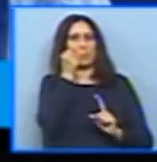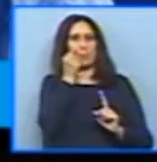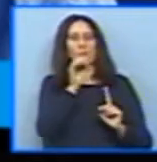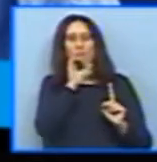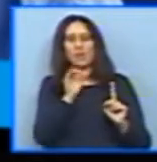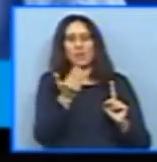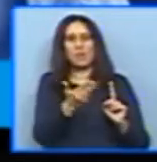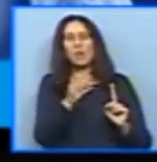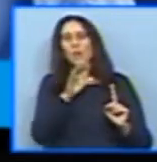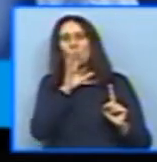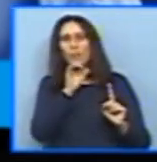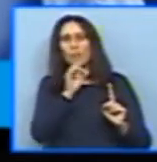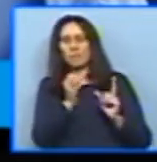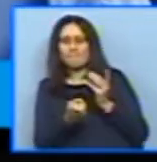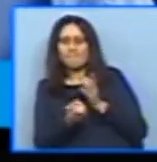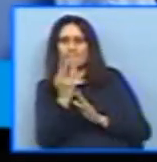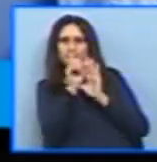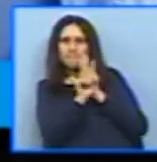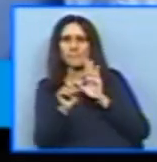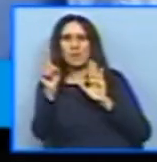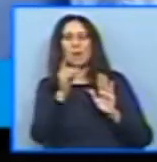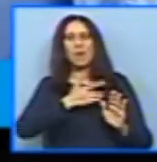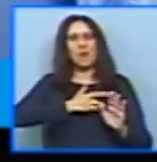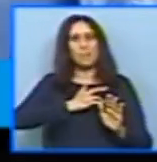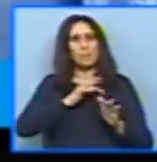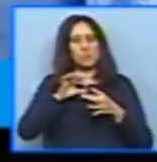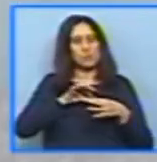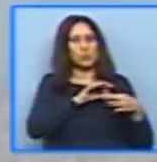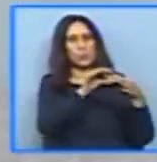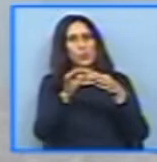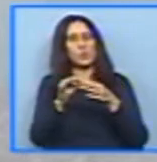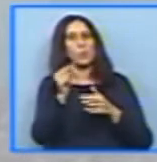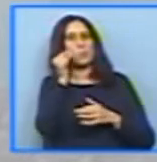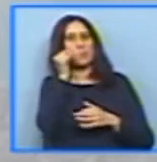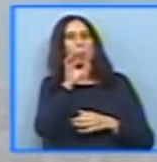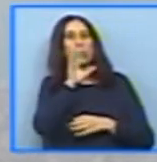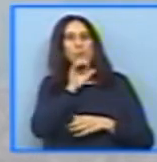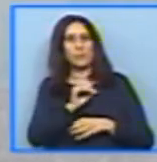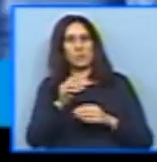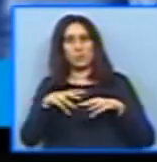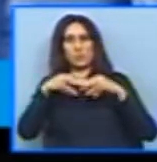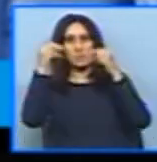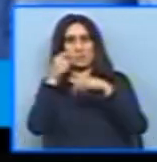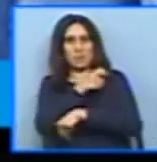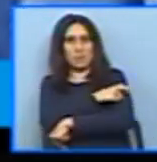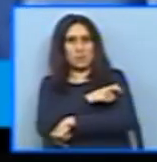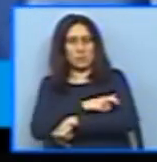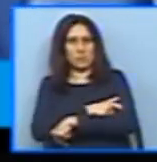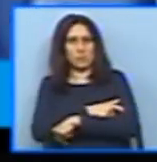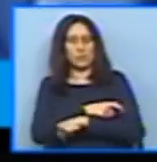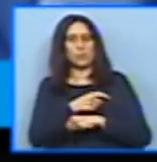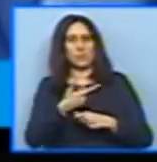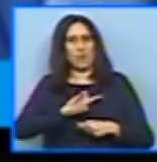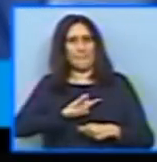que é gerado, a relação de amor que os une, temos o Pai, o Filho e o Espírito Santo. Se mudarmos este foco, talvez possamos tirar